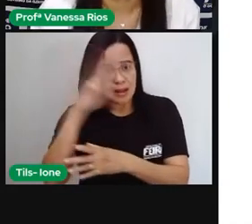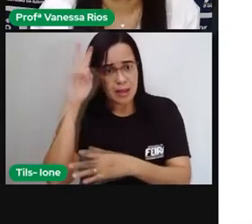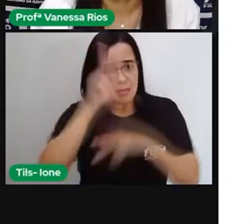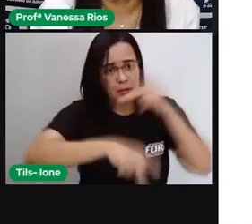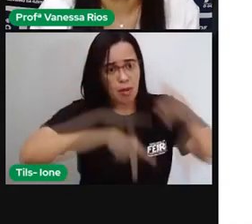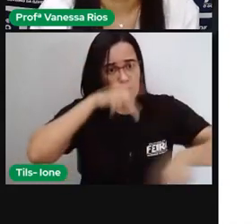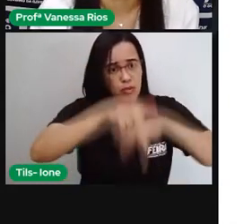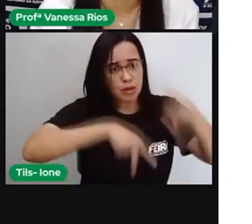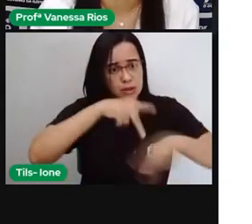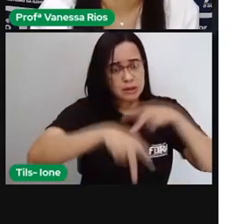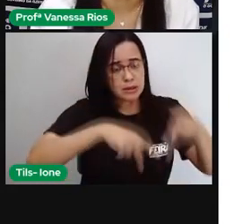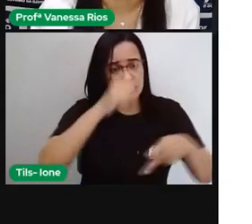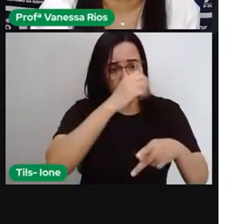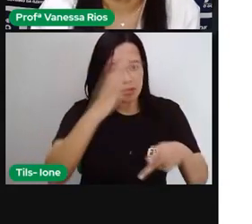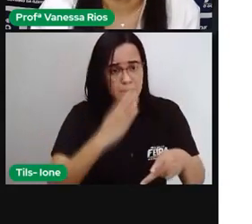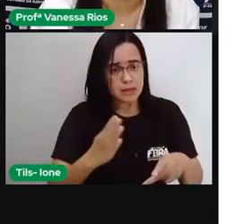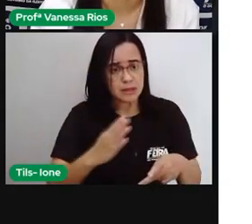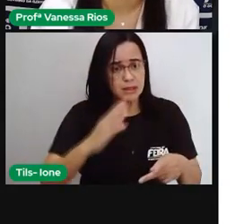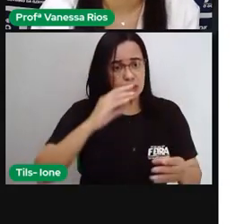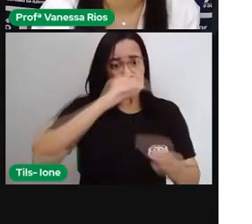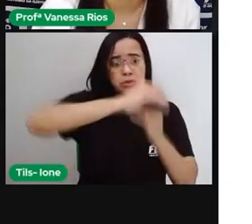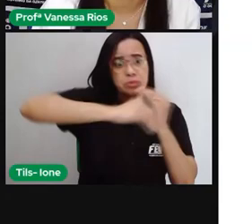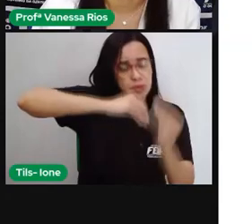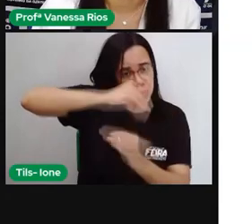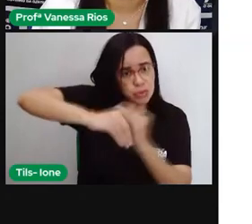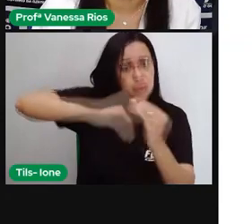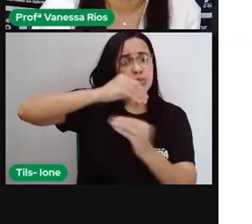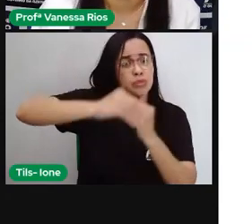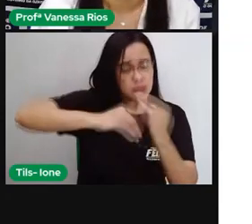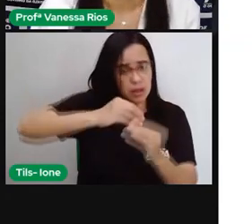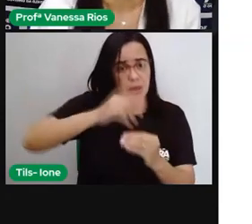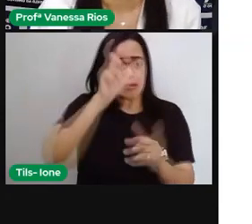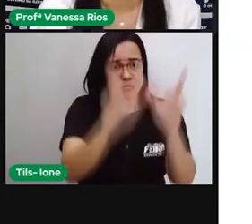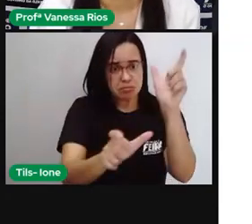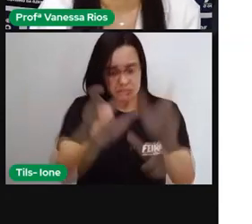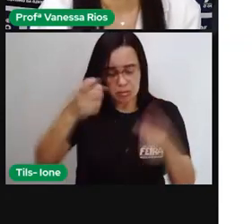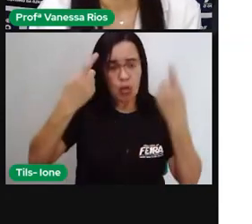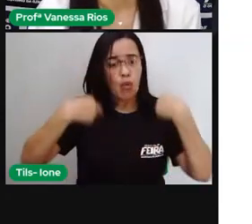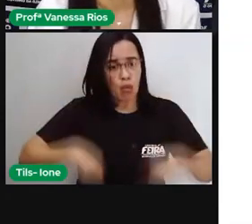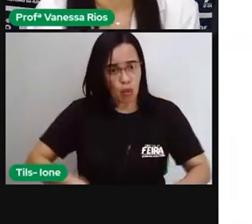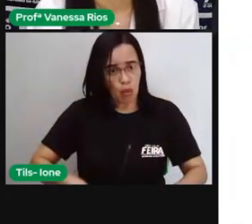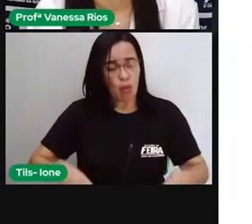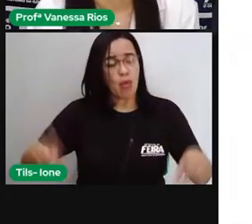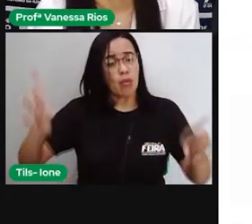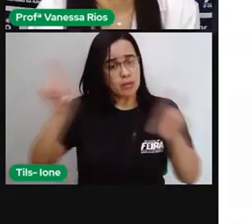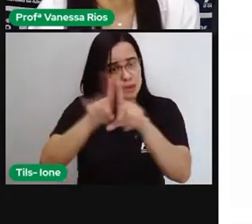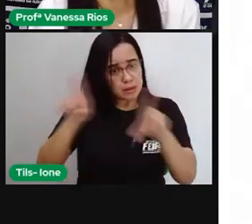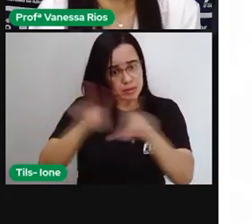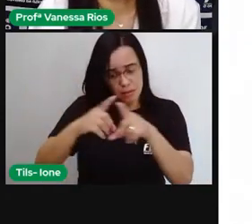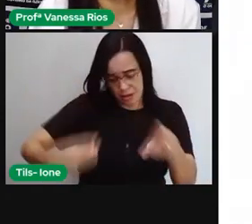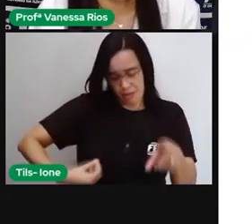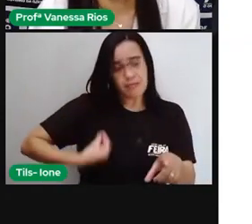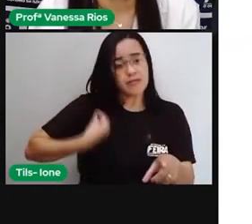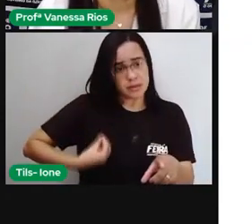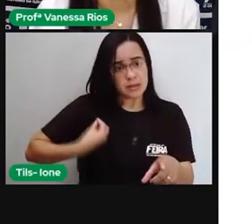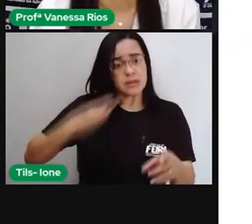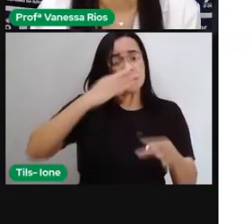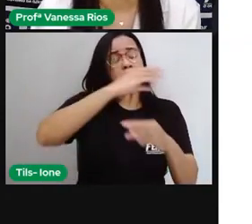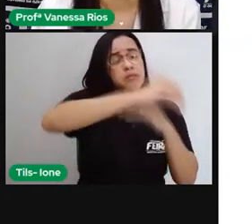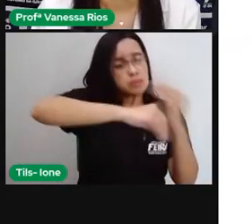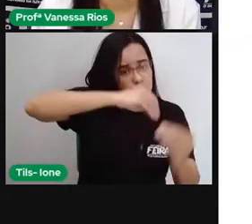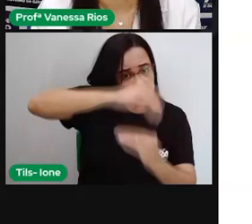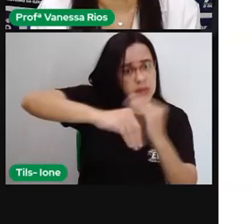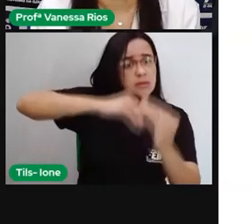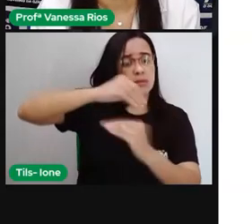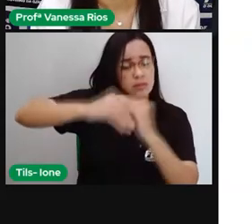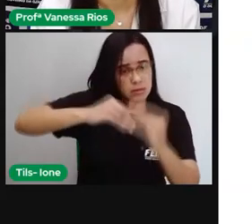de mistura. Então, fisicamente, biologicamente, a gente tem misturas aí, né,